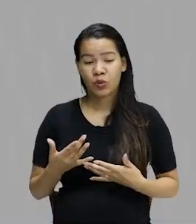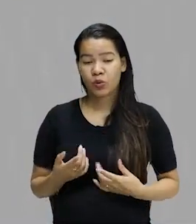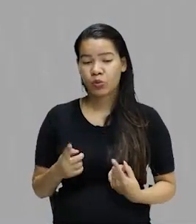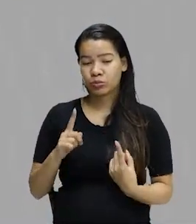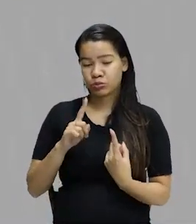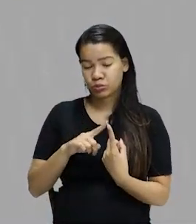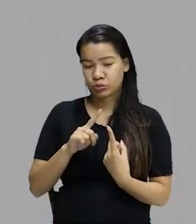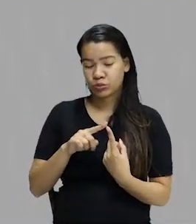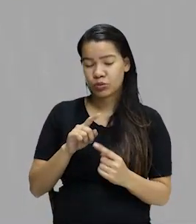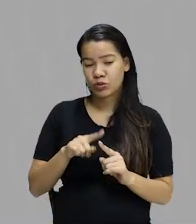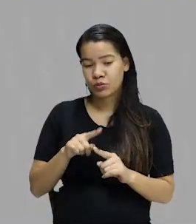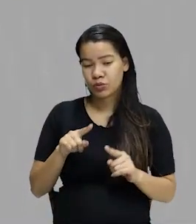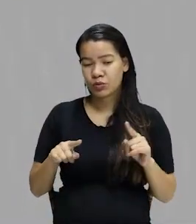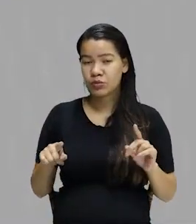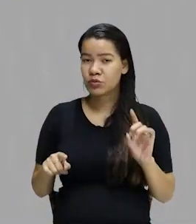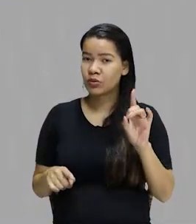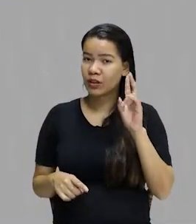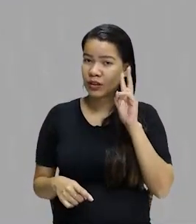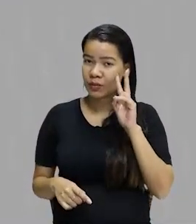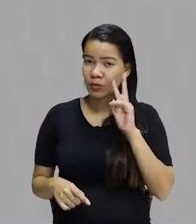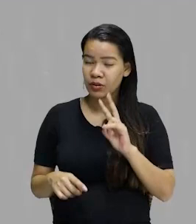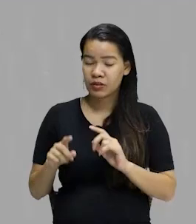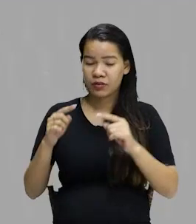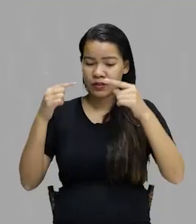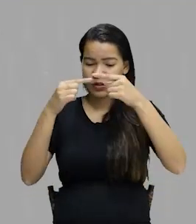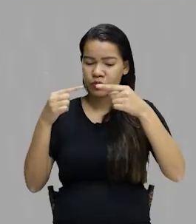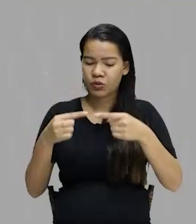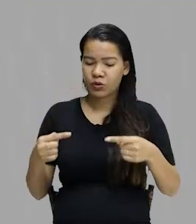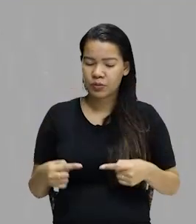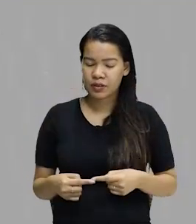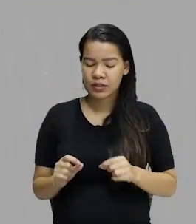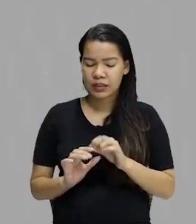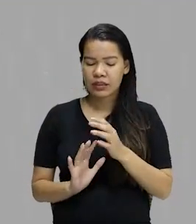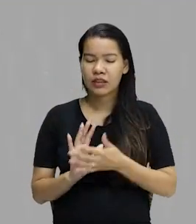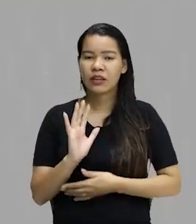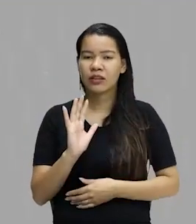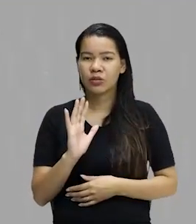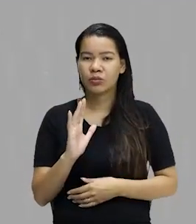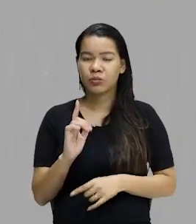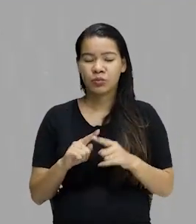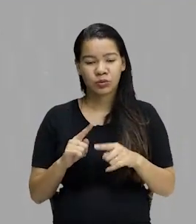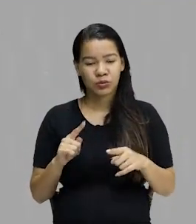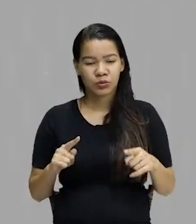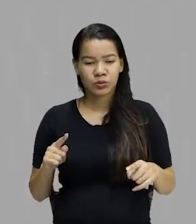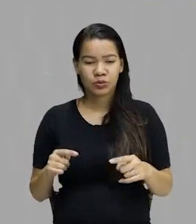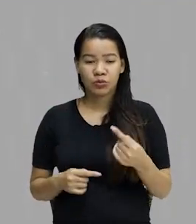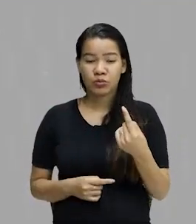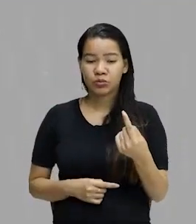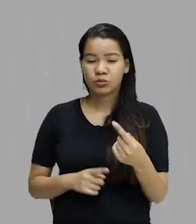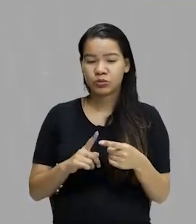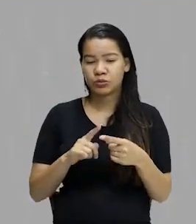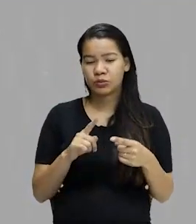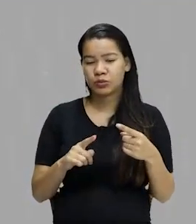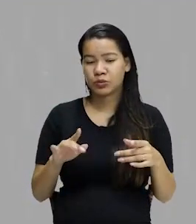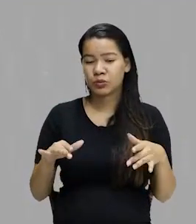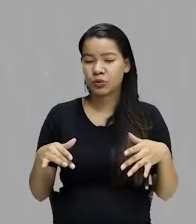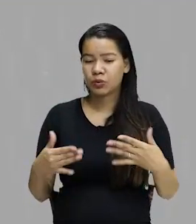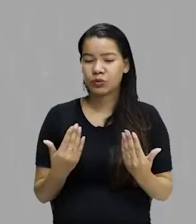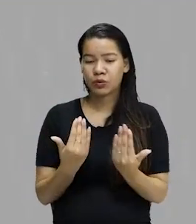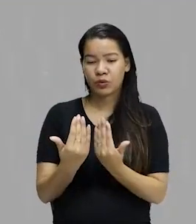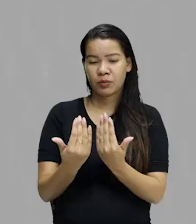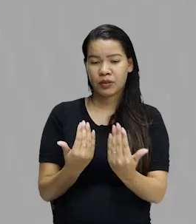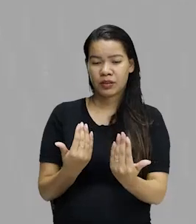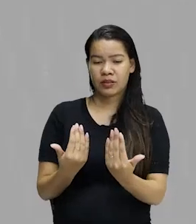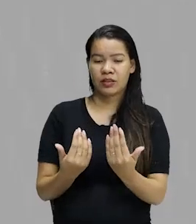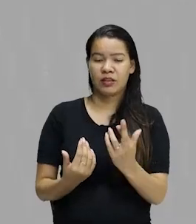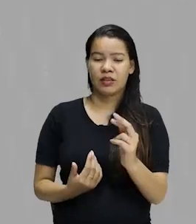os reagentes vão se combinar e vão gerar produtos, né? Um dos produtos, quando